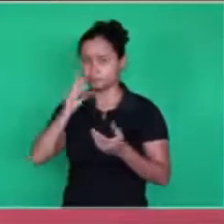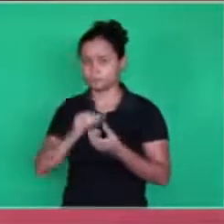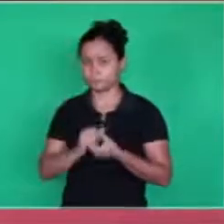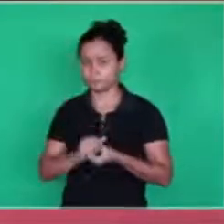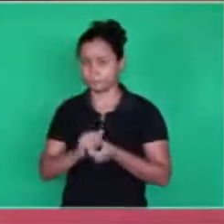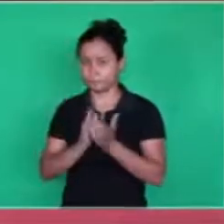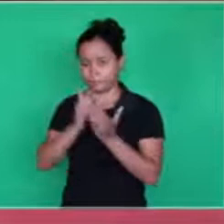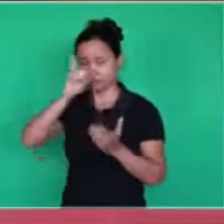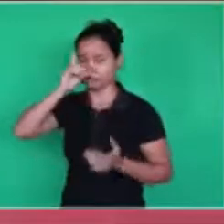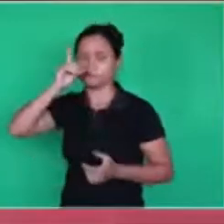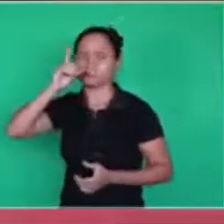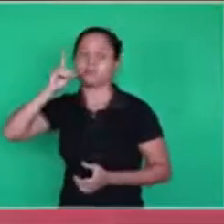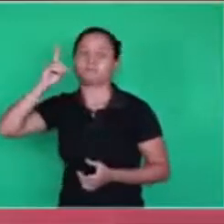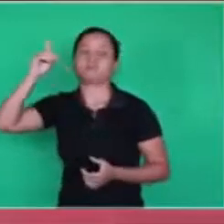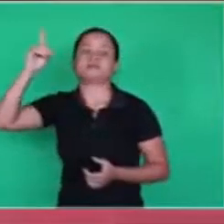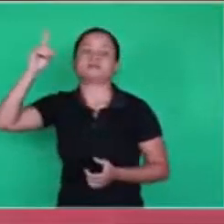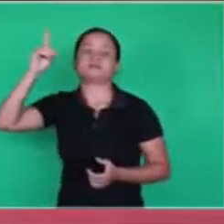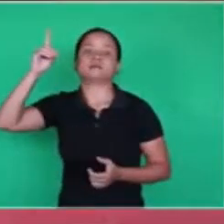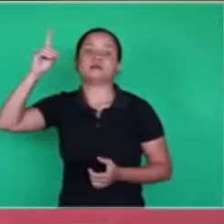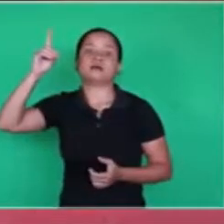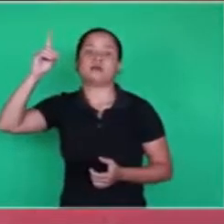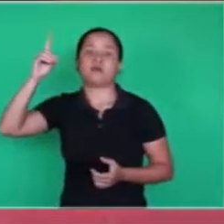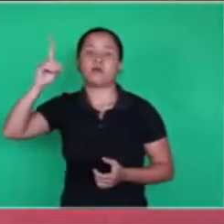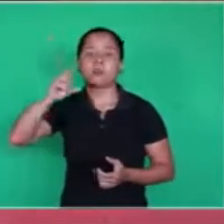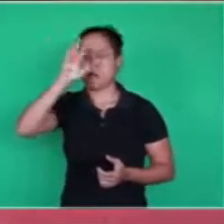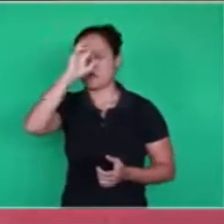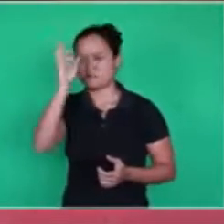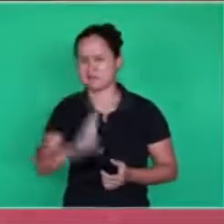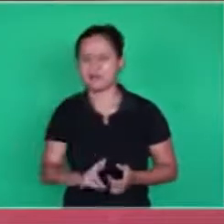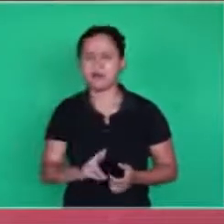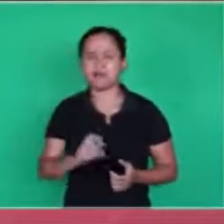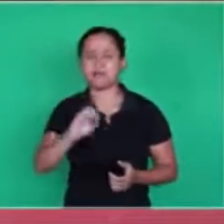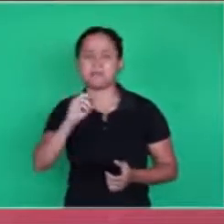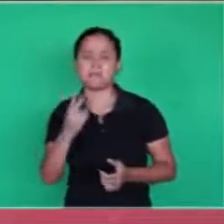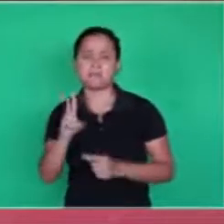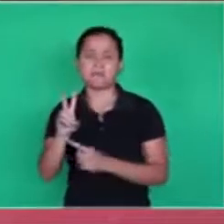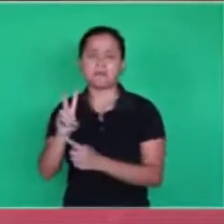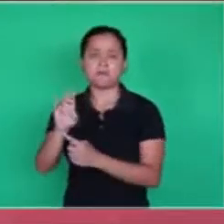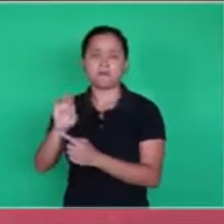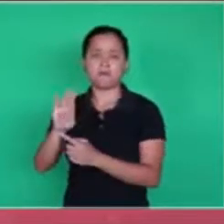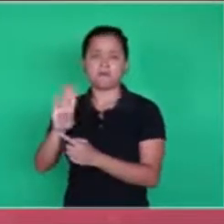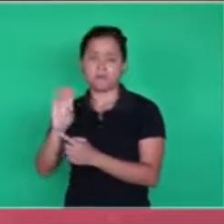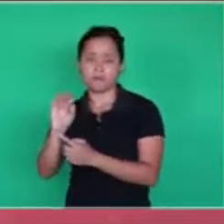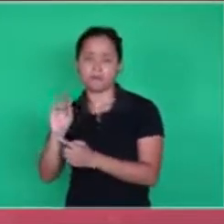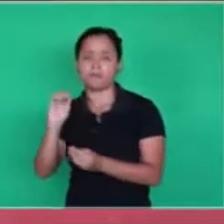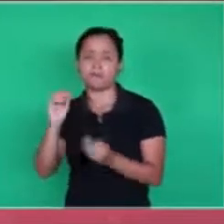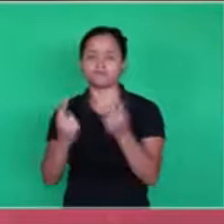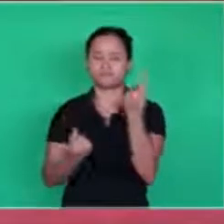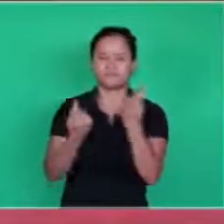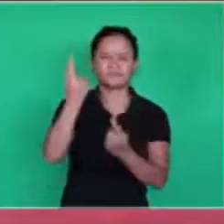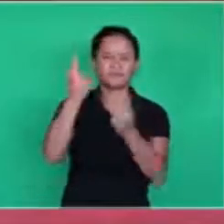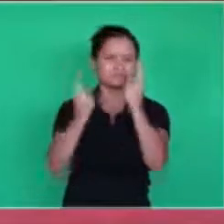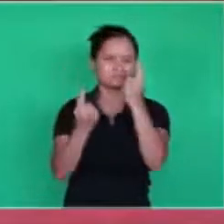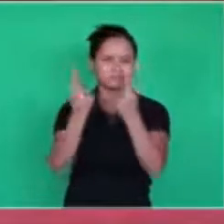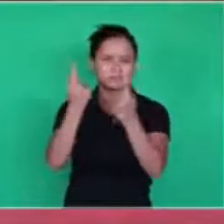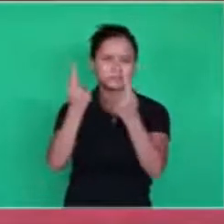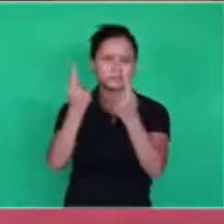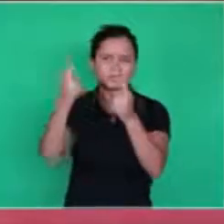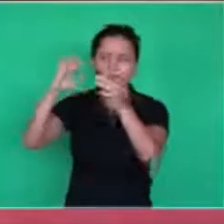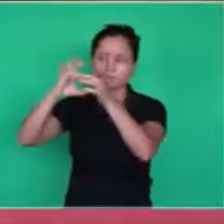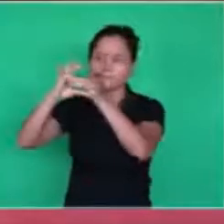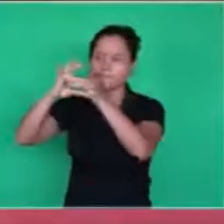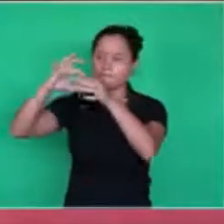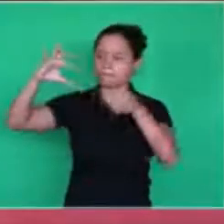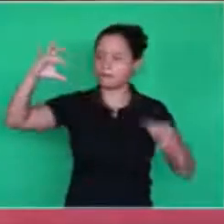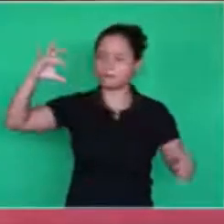como verbo ou gesto desligado do seu autor, não é isso a palavra, mas é aquilo que Deus vivo comunica ao homem.